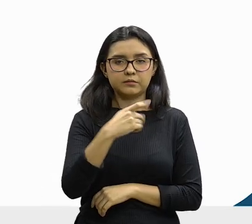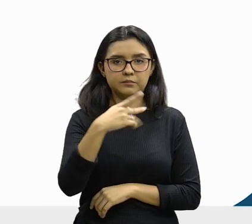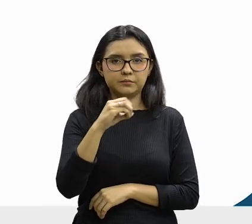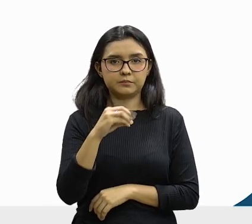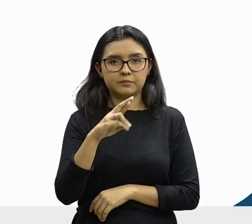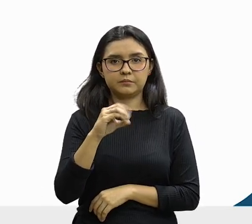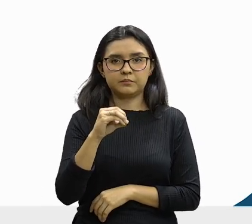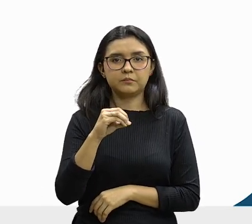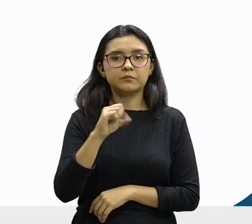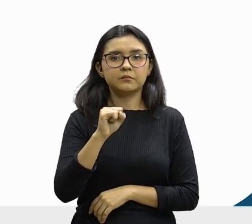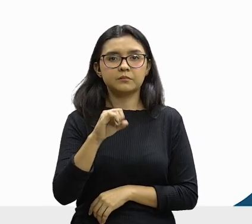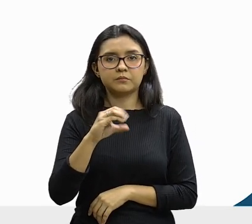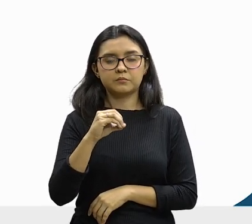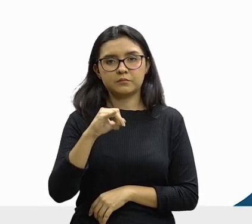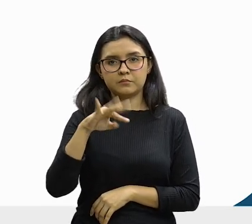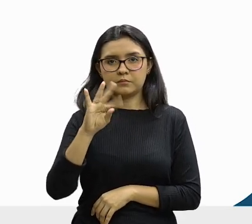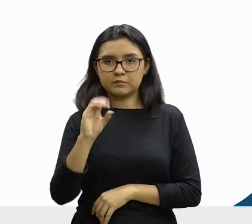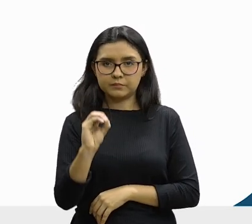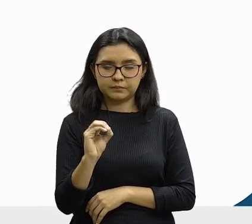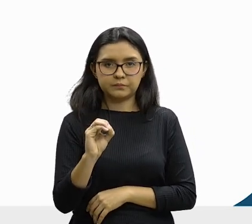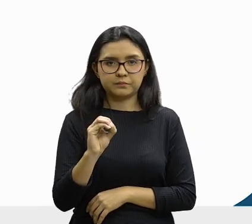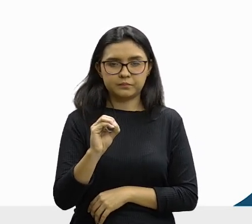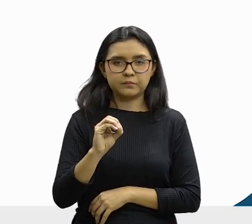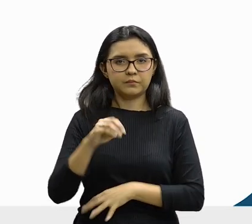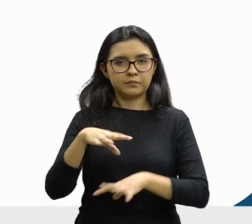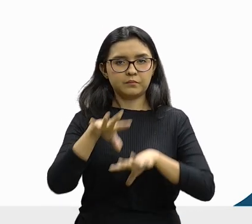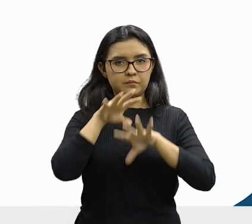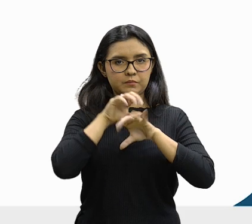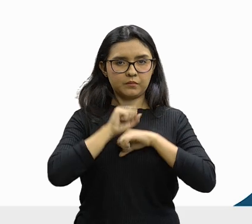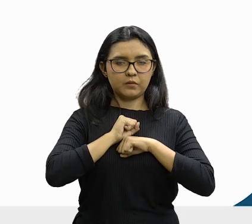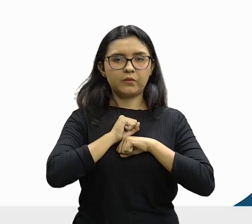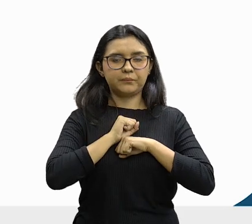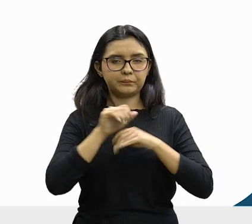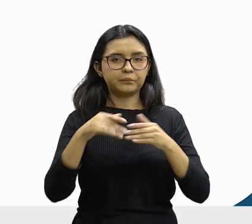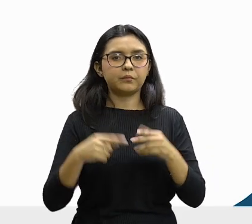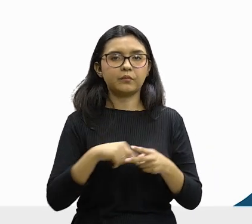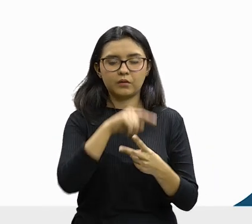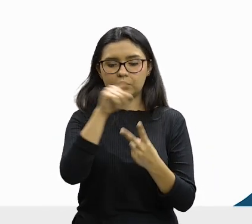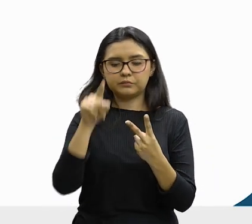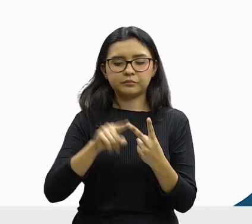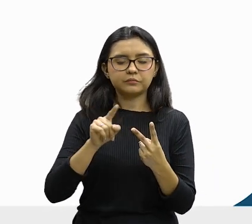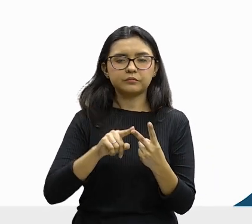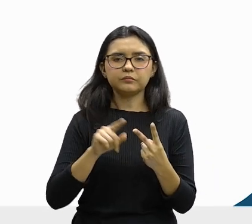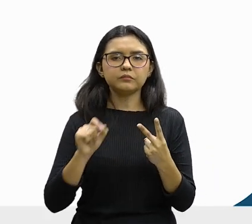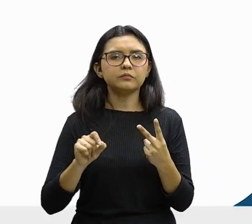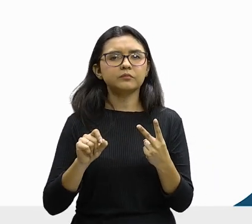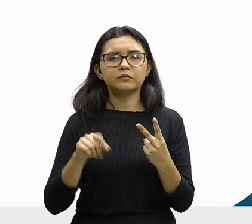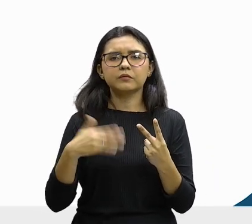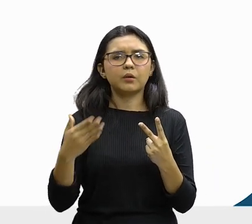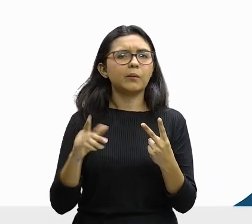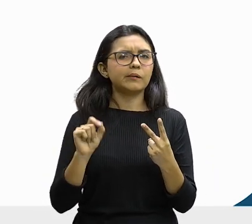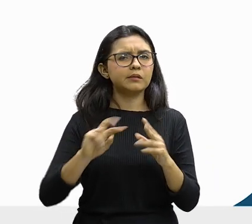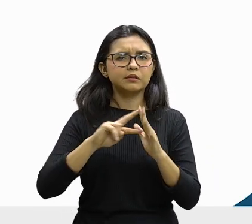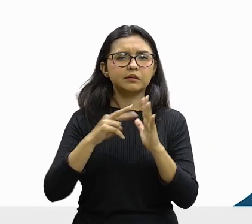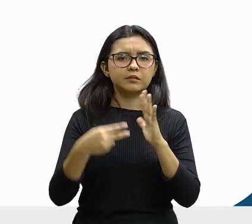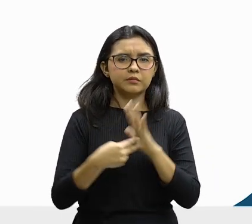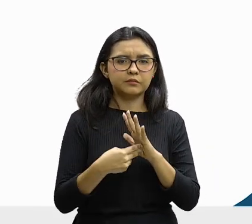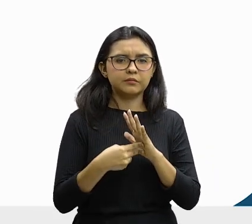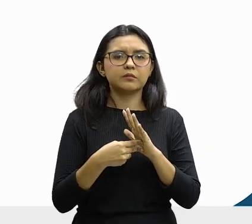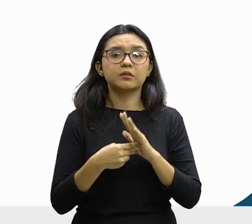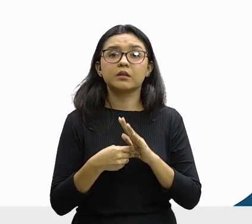esporozoito, certo? Esporozoito. Outro ponto importante, o esporozoito, ele ataca